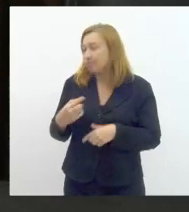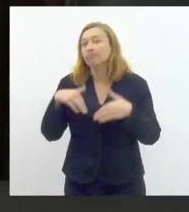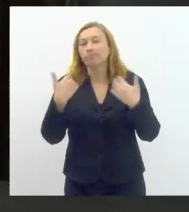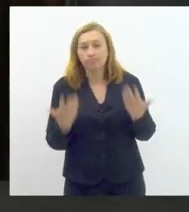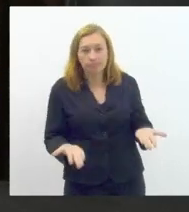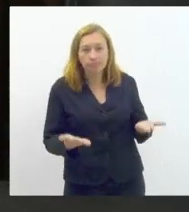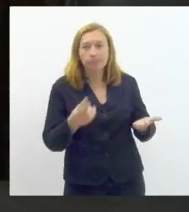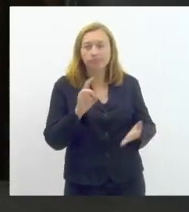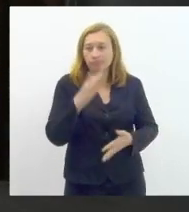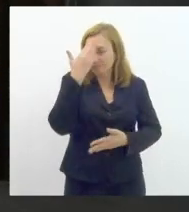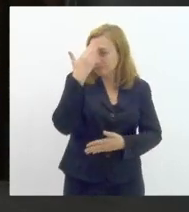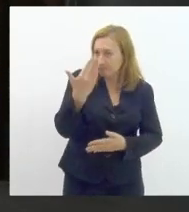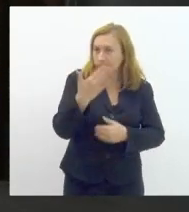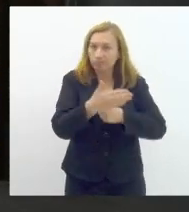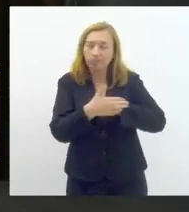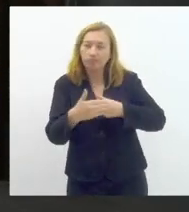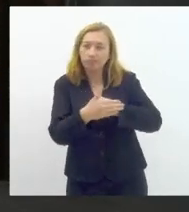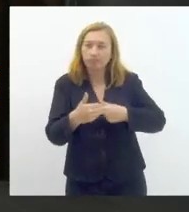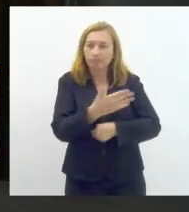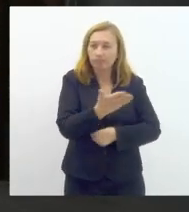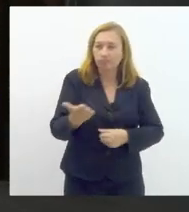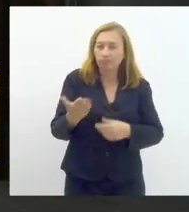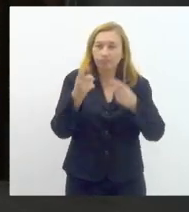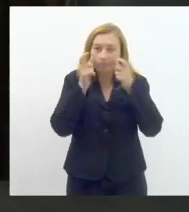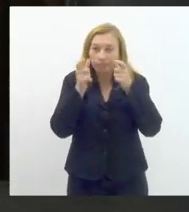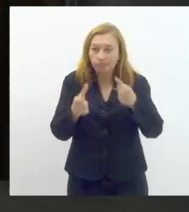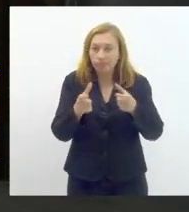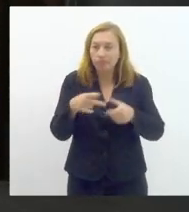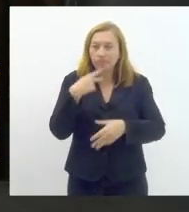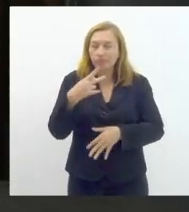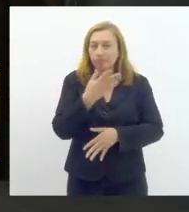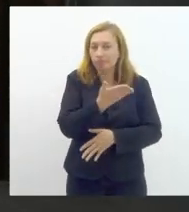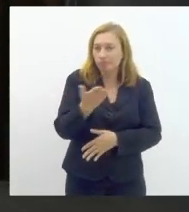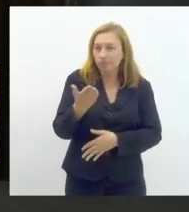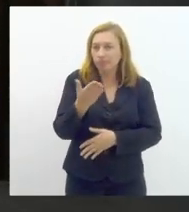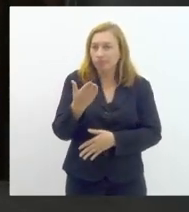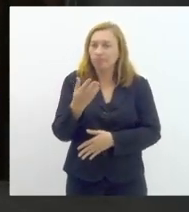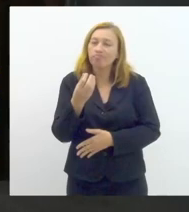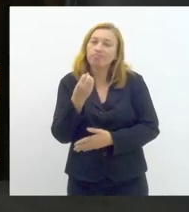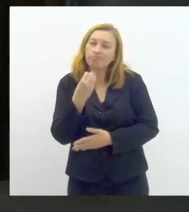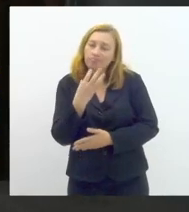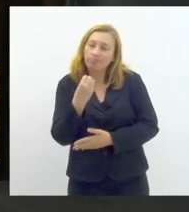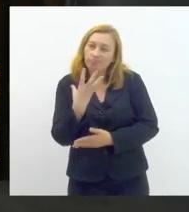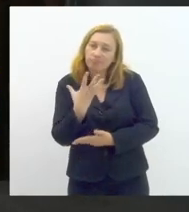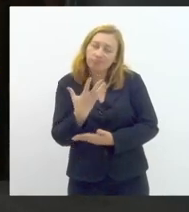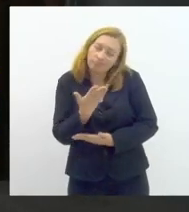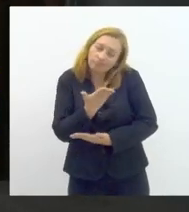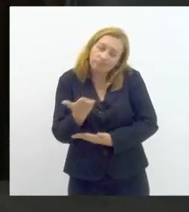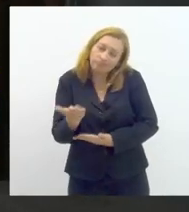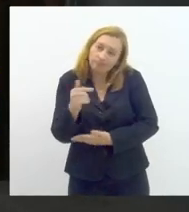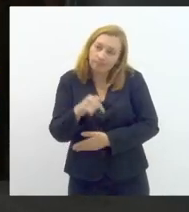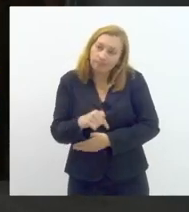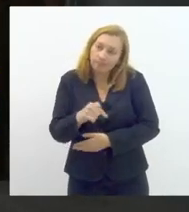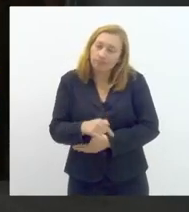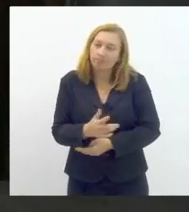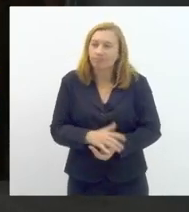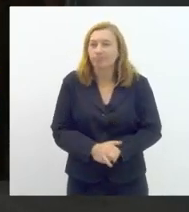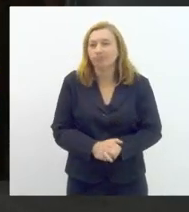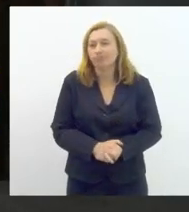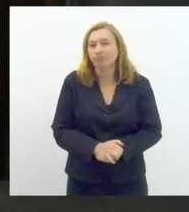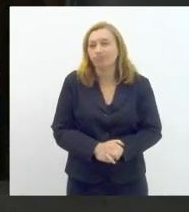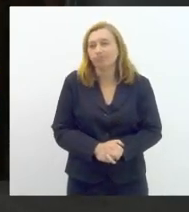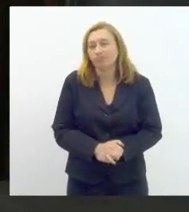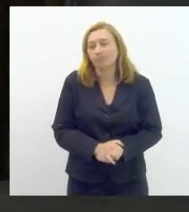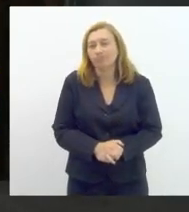Então só agradecer o carinho de vocês, a atenção, dizer que vocês estão muito, muito, muito bem aqui com a Dani. E ela é